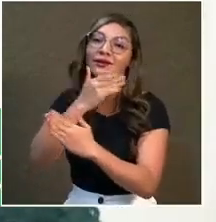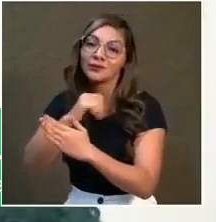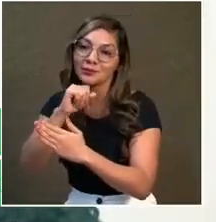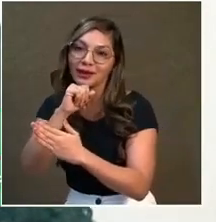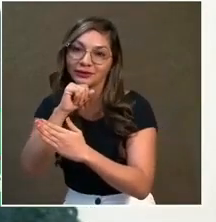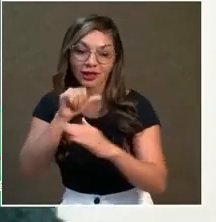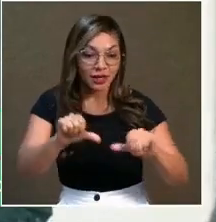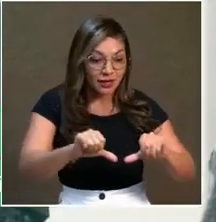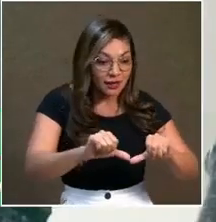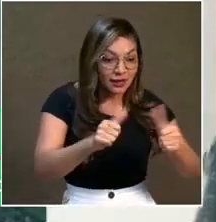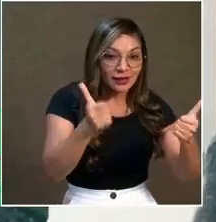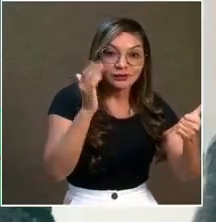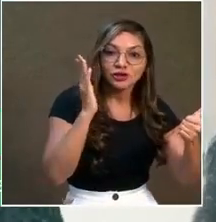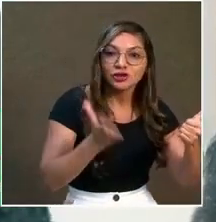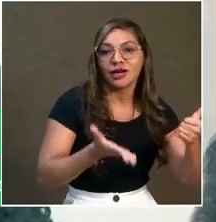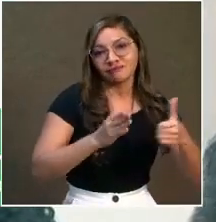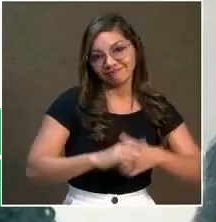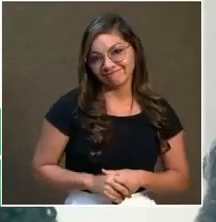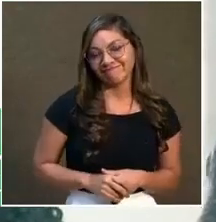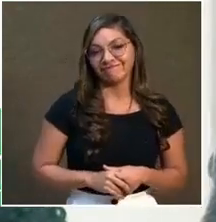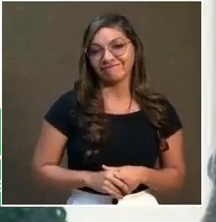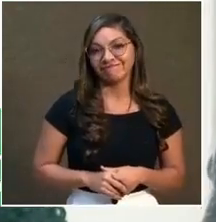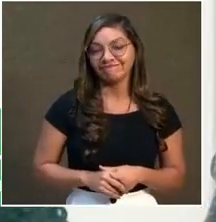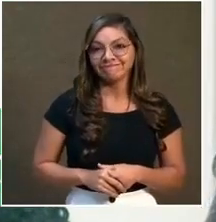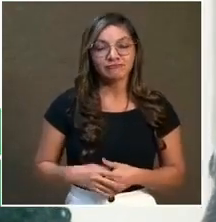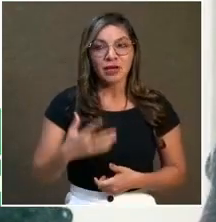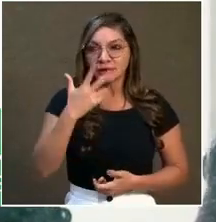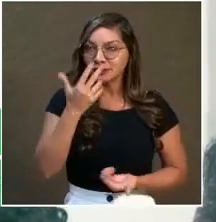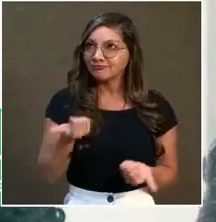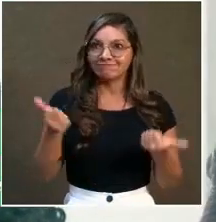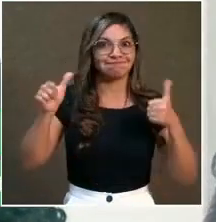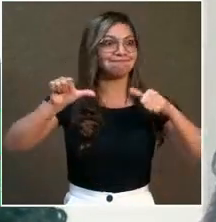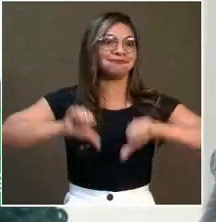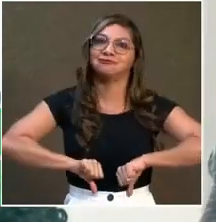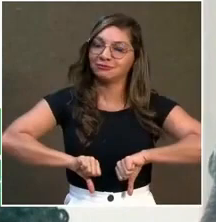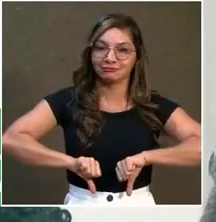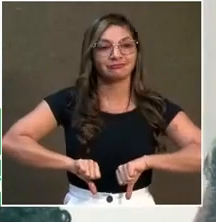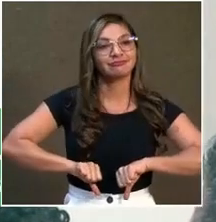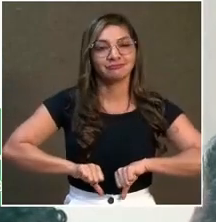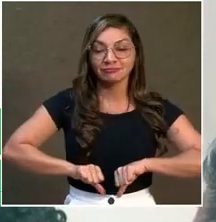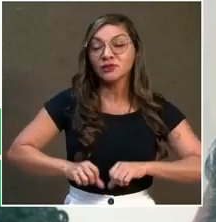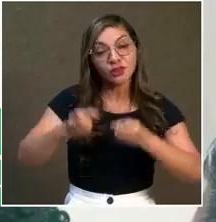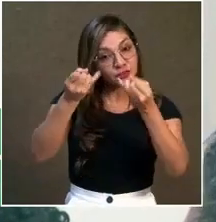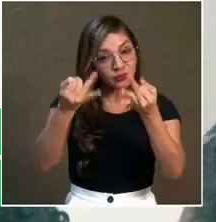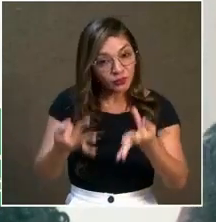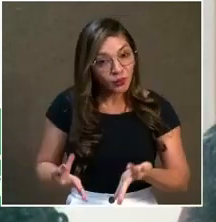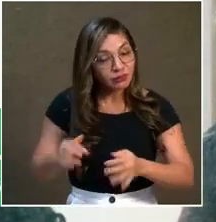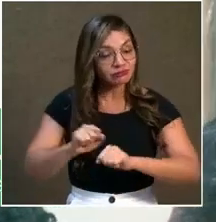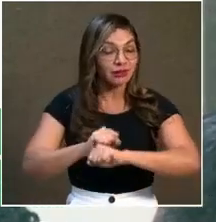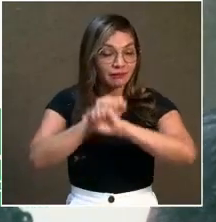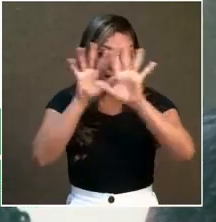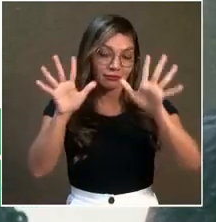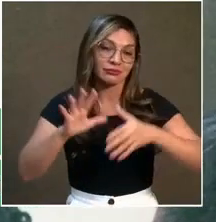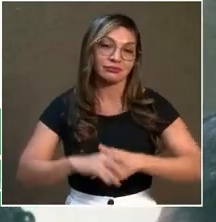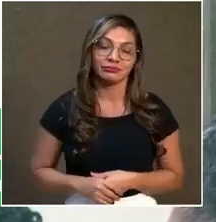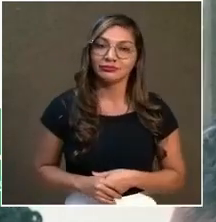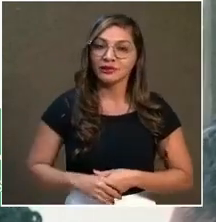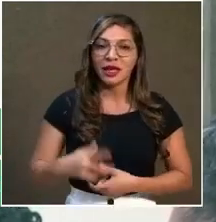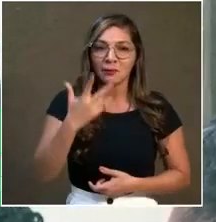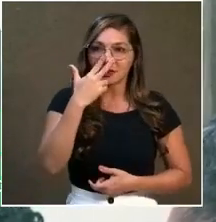acabado o relacionamento. Ele estava numa fossa, numa merda. Ele deixou muito claro aqui. O mundo